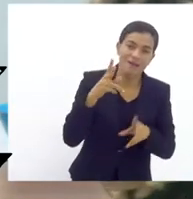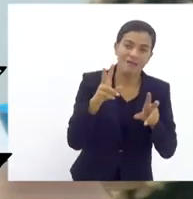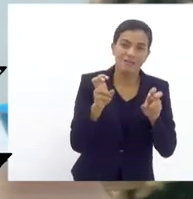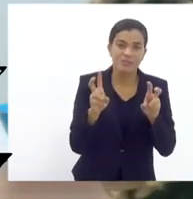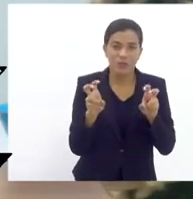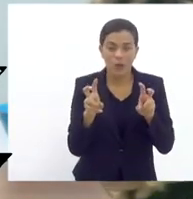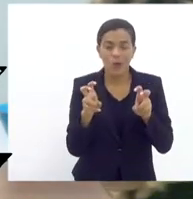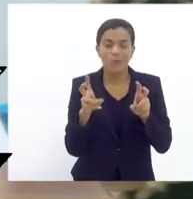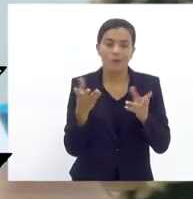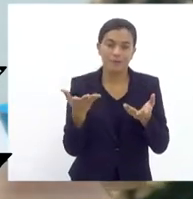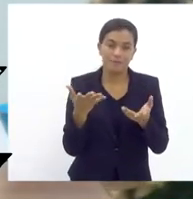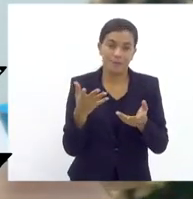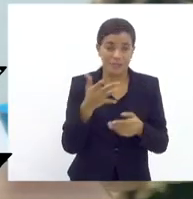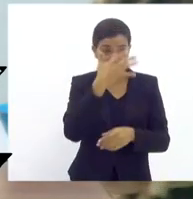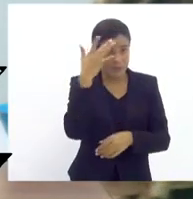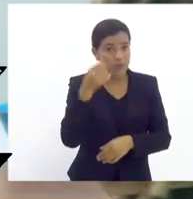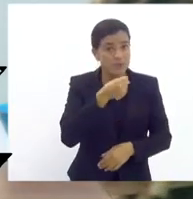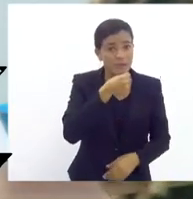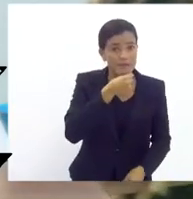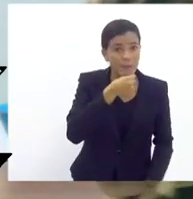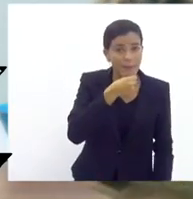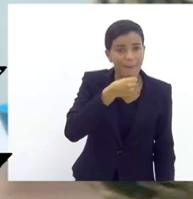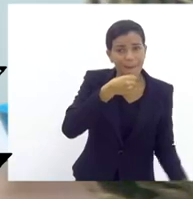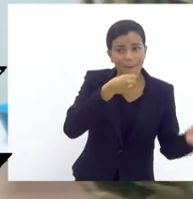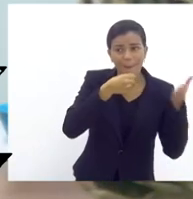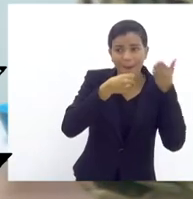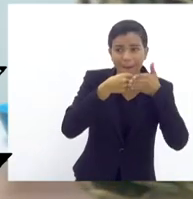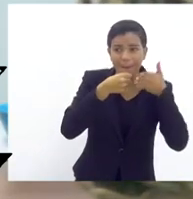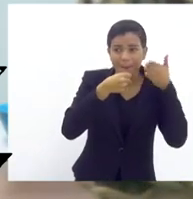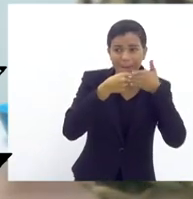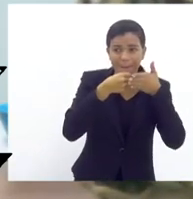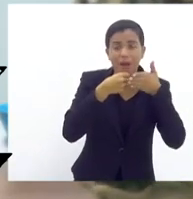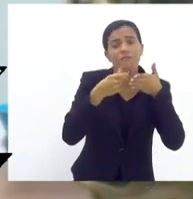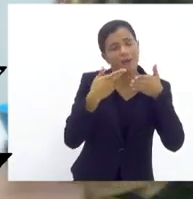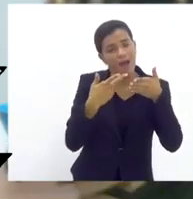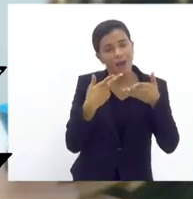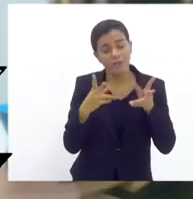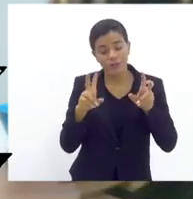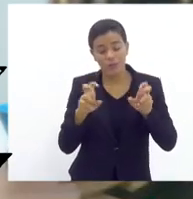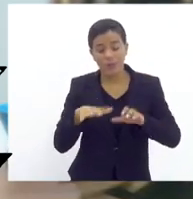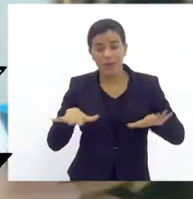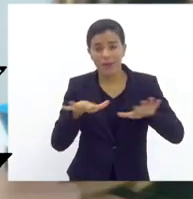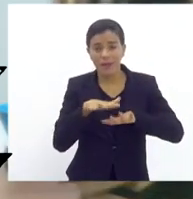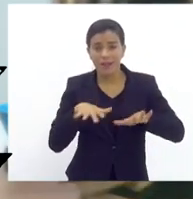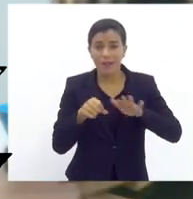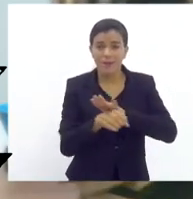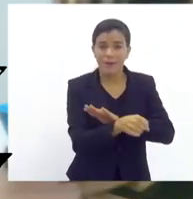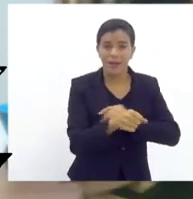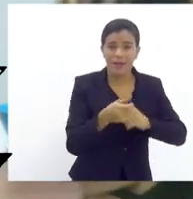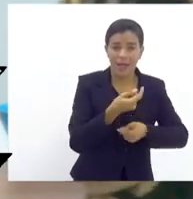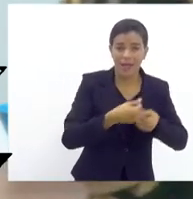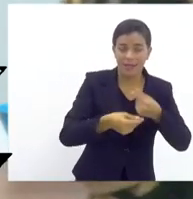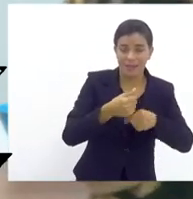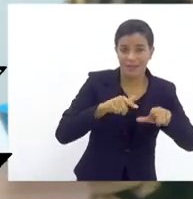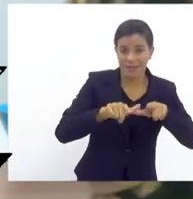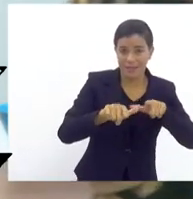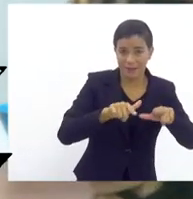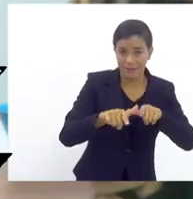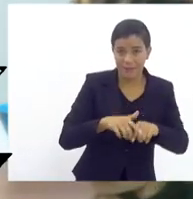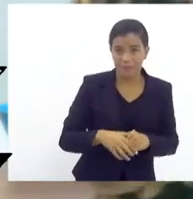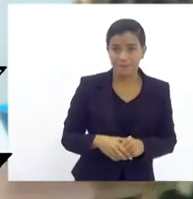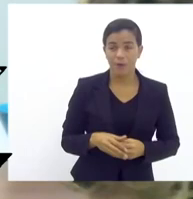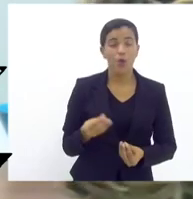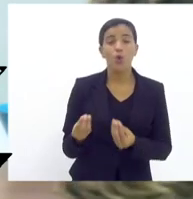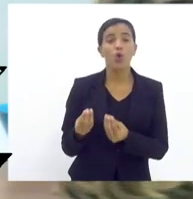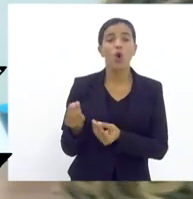as entrevistas as pessoas falam e falam da sua condição no mercado de trabalho né e como